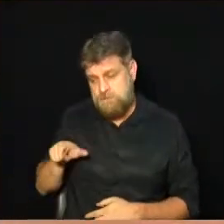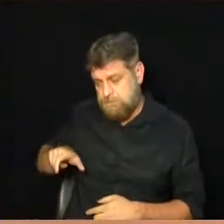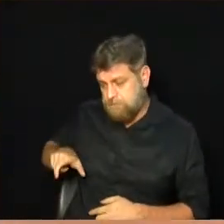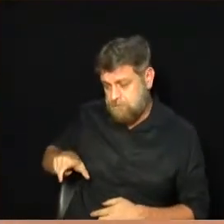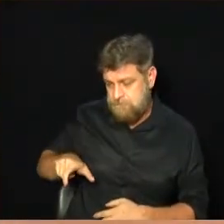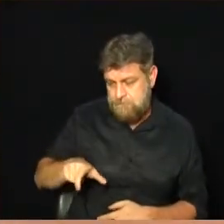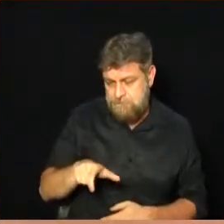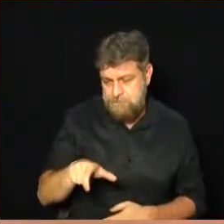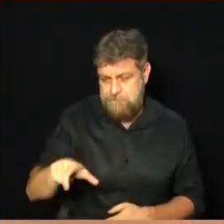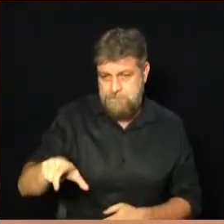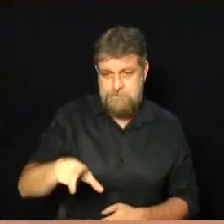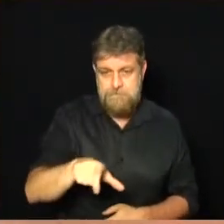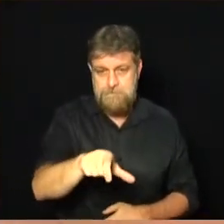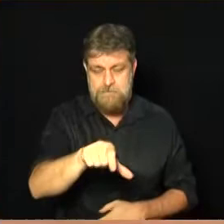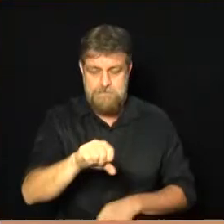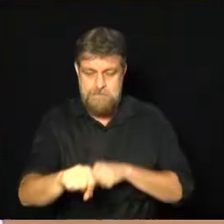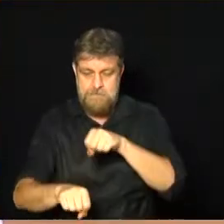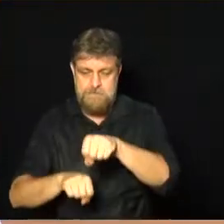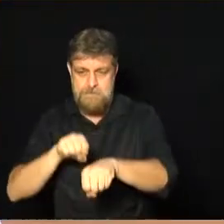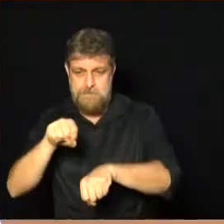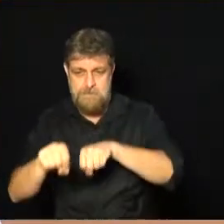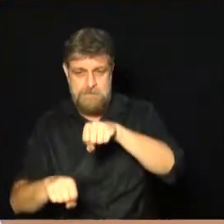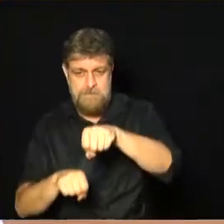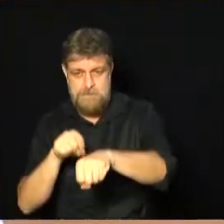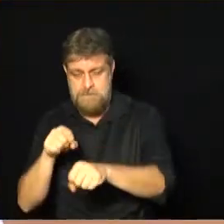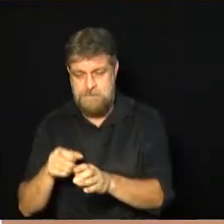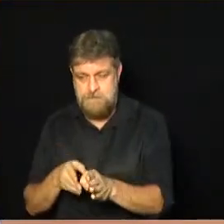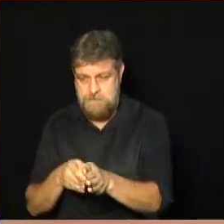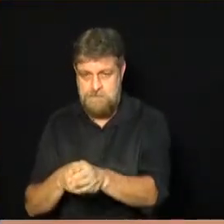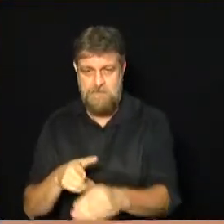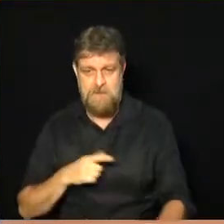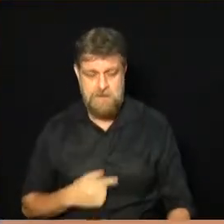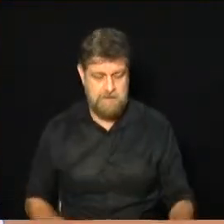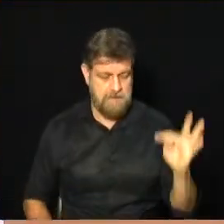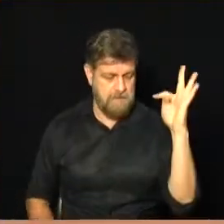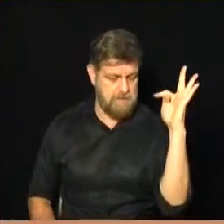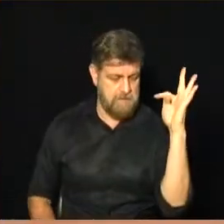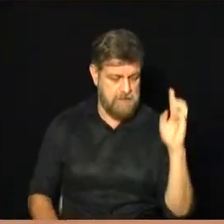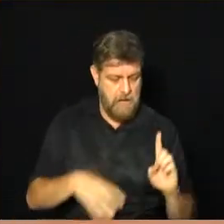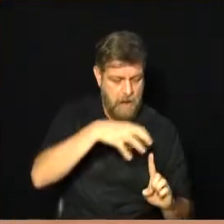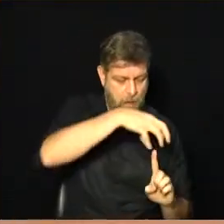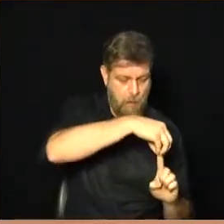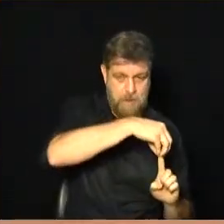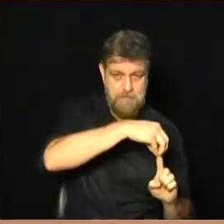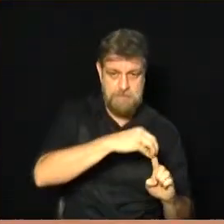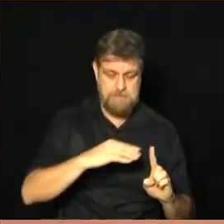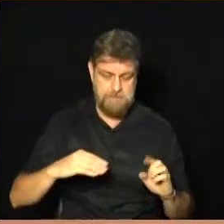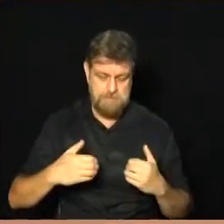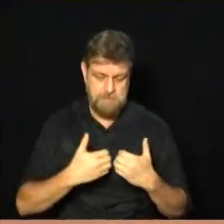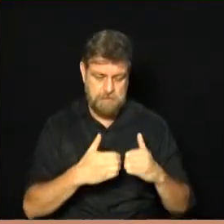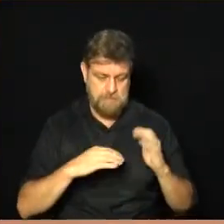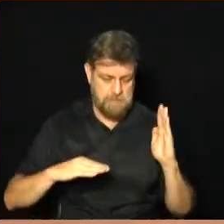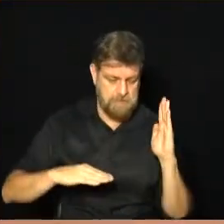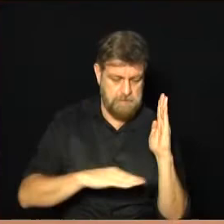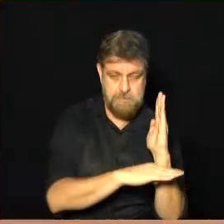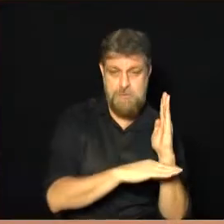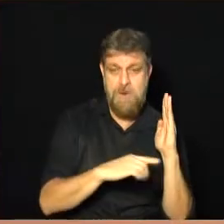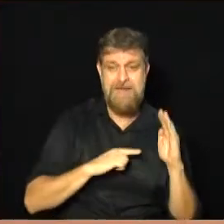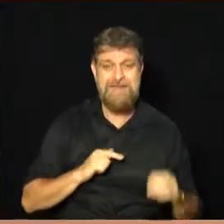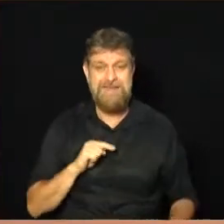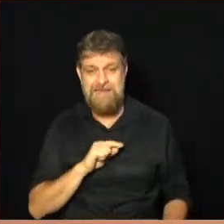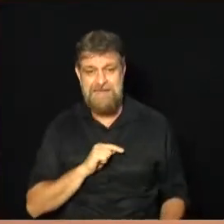ciclovias que são, tem os terminais e as estações de transferência, que tem aquela situação de